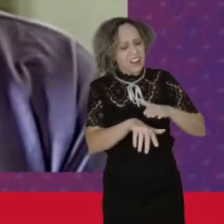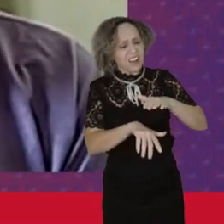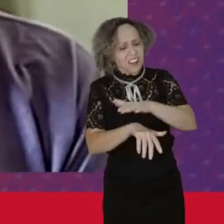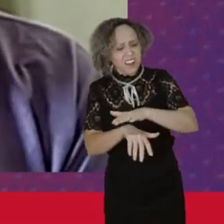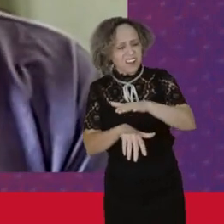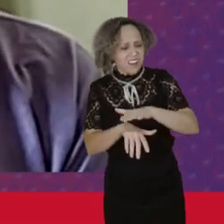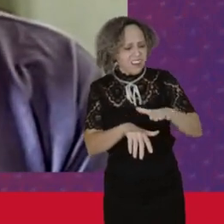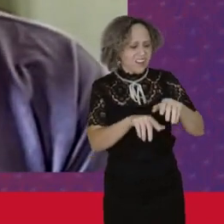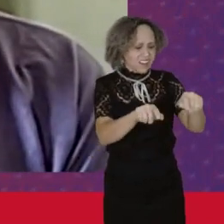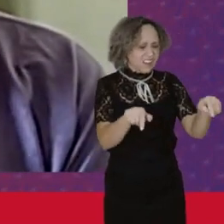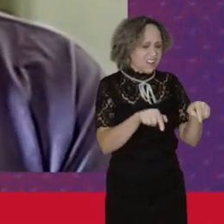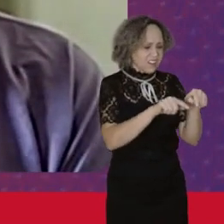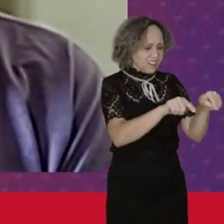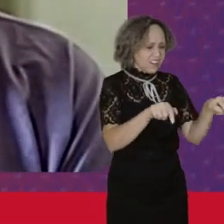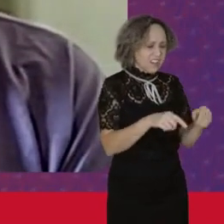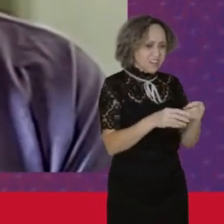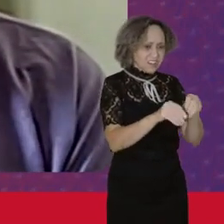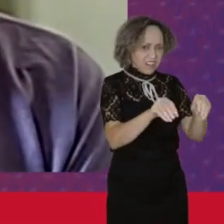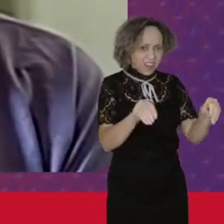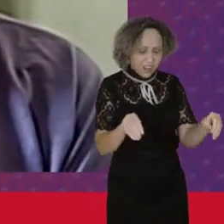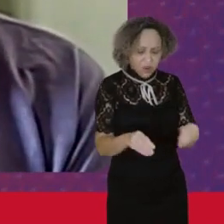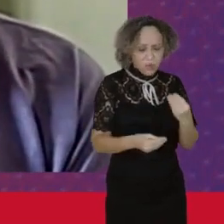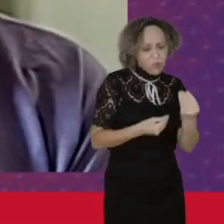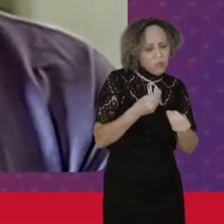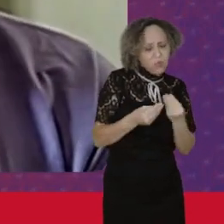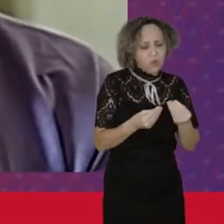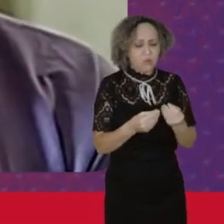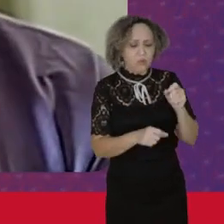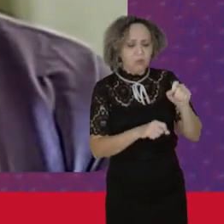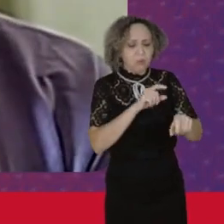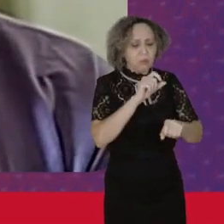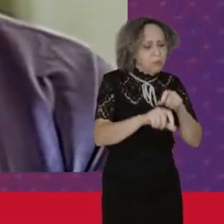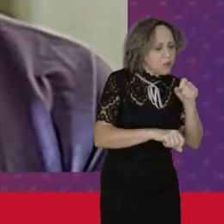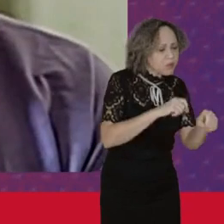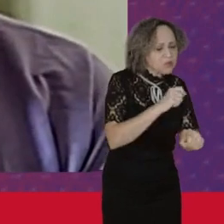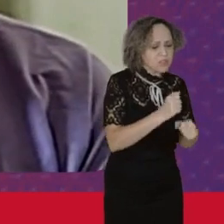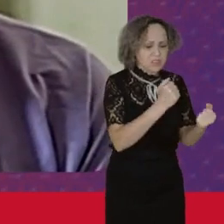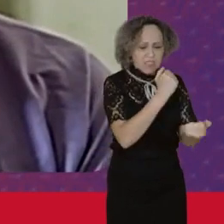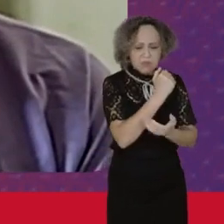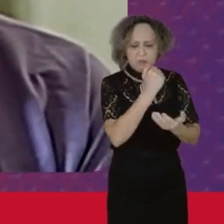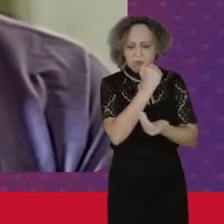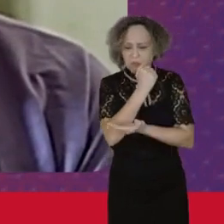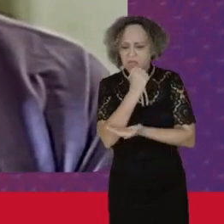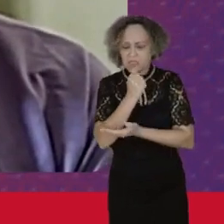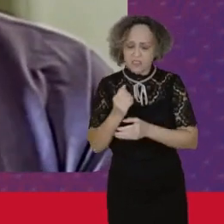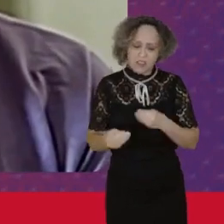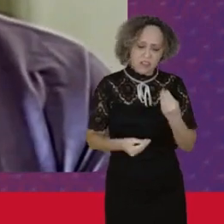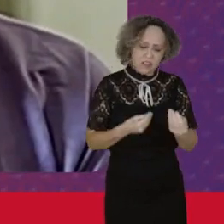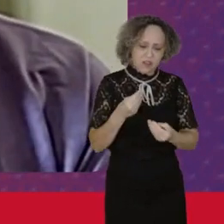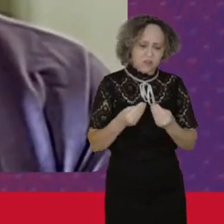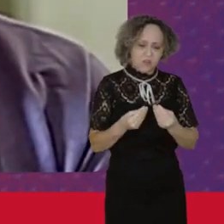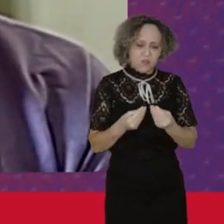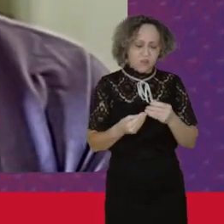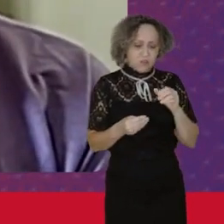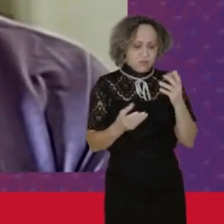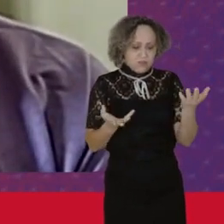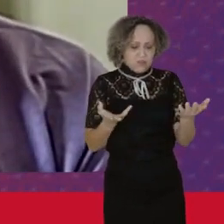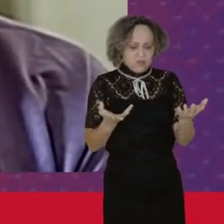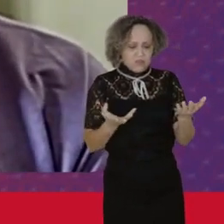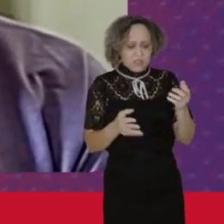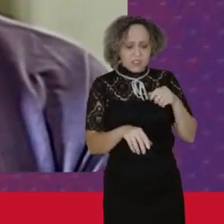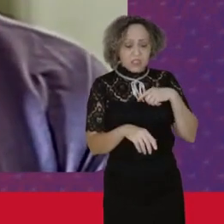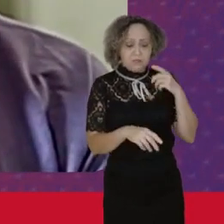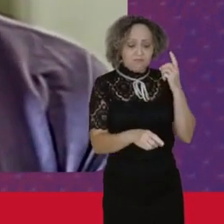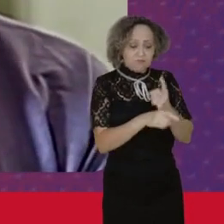produção e como trabalhar os recursos, os bens naturais, os bens comuns que se encontram sobre essa terra,